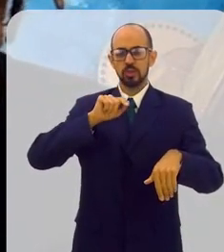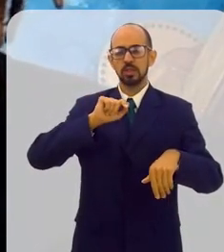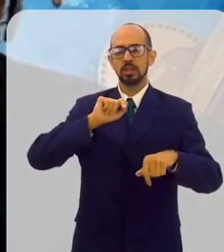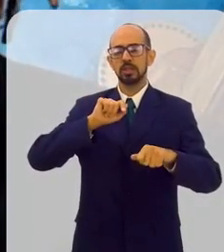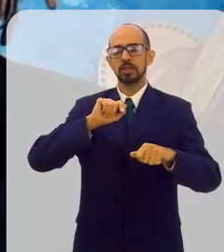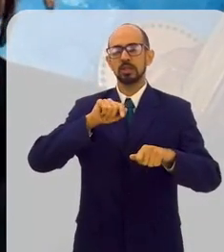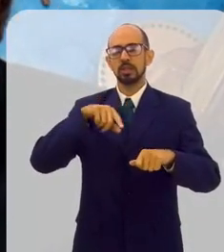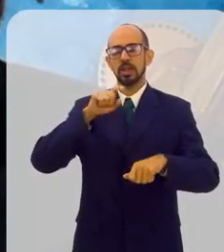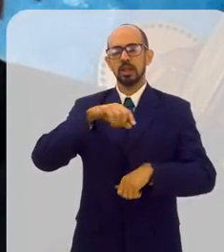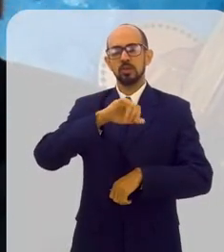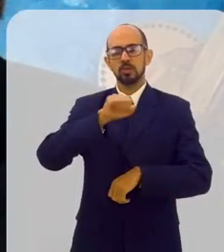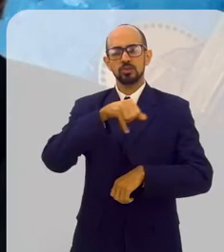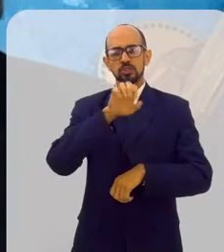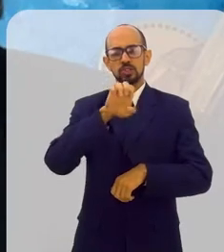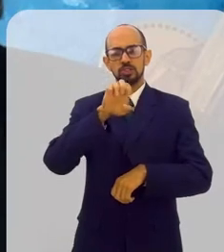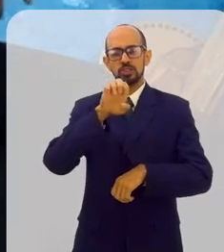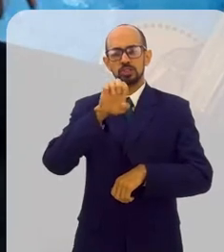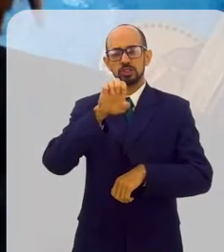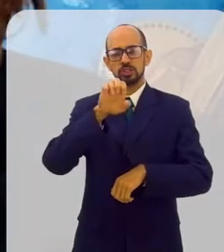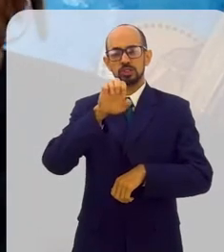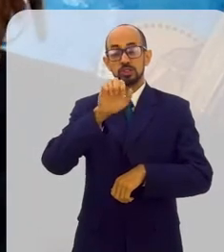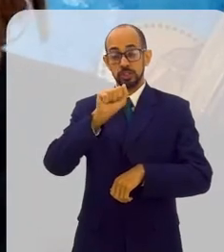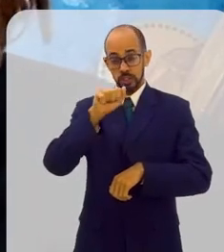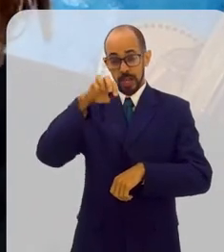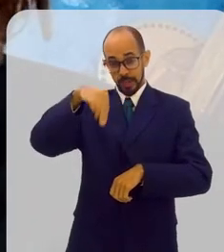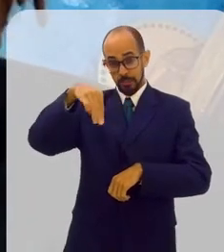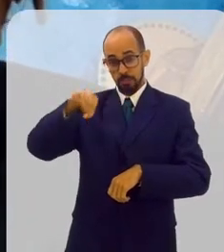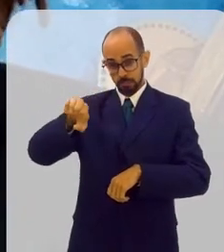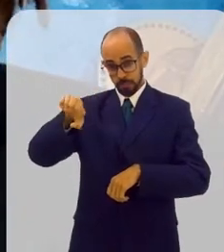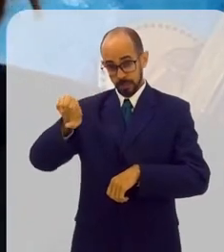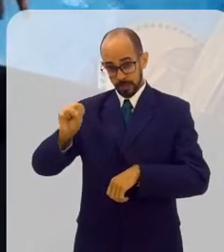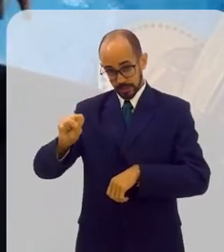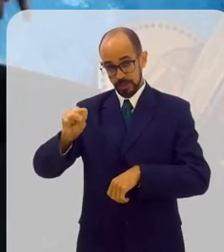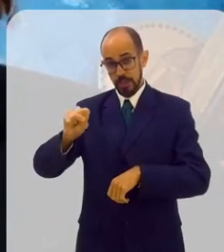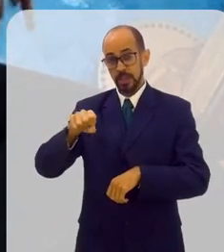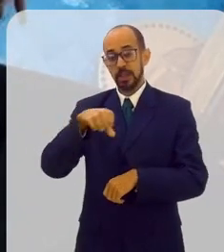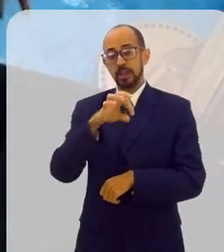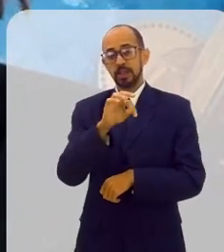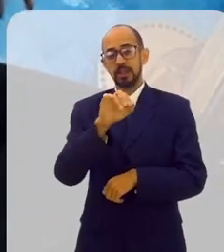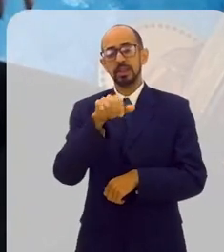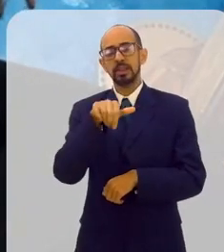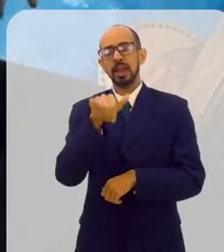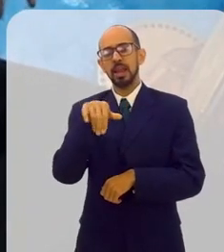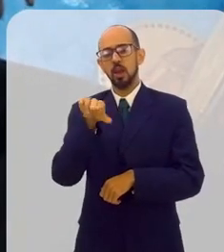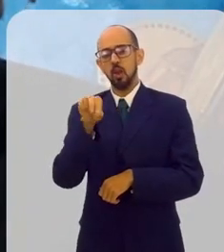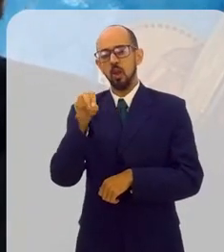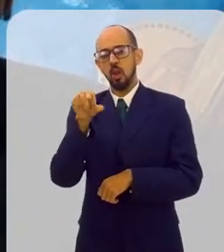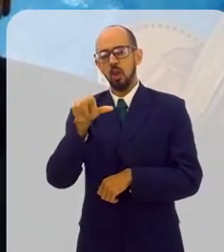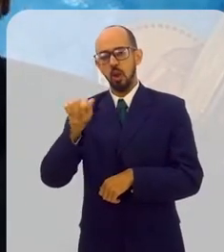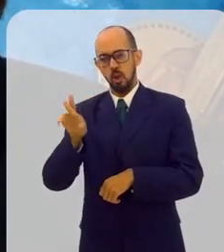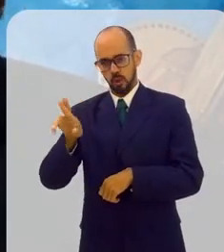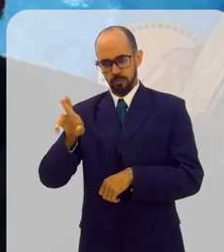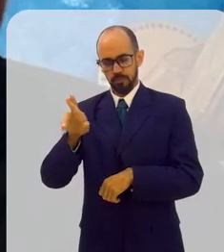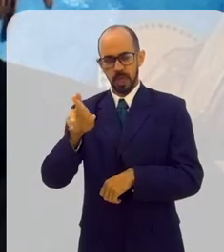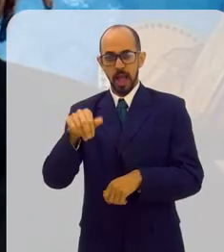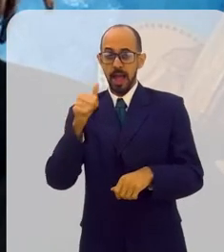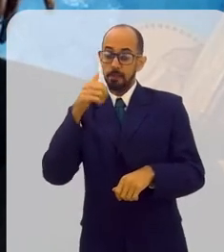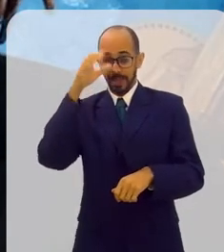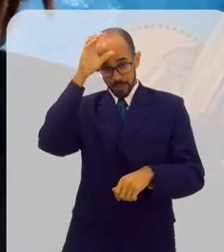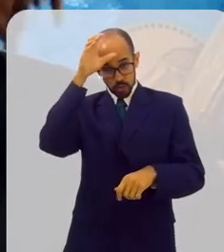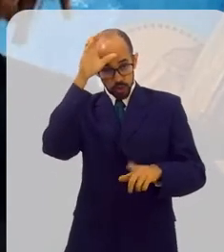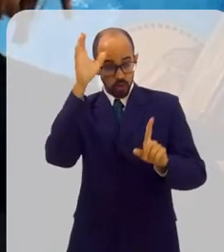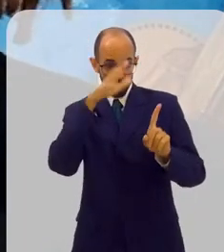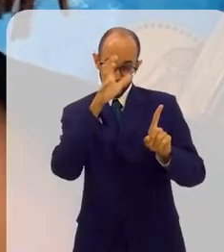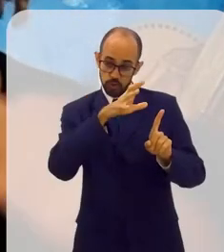que era o James Taylor. E aí uma tia minha convenceu a minha mãe de colocar esse nome, e aí minha mãe falou: